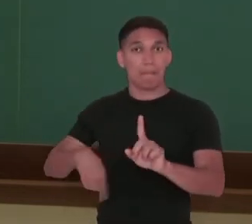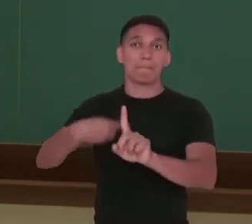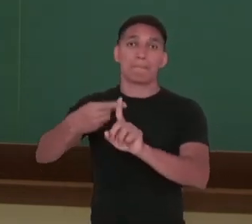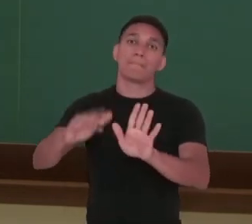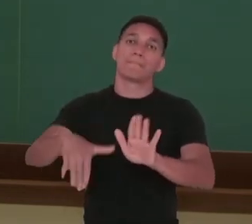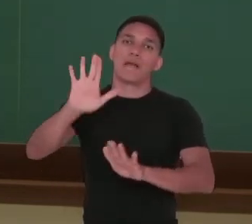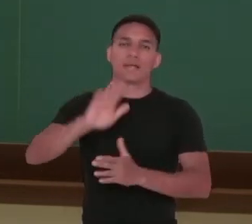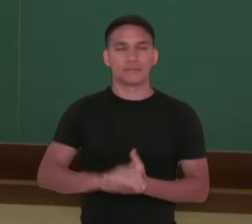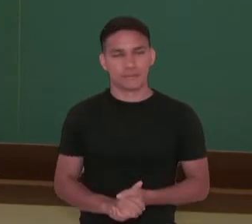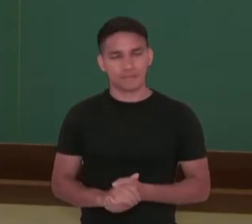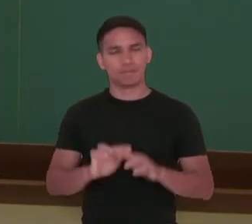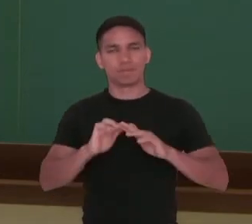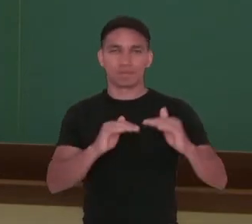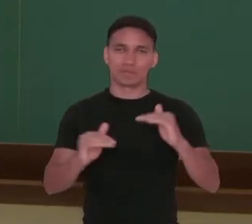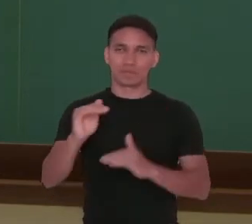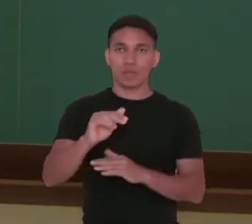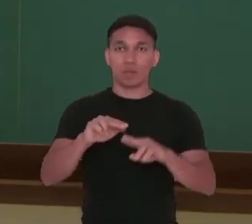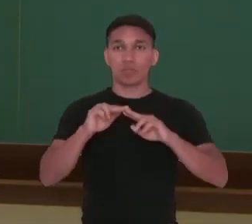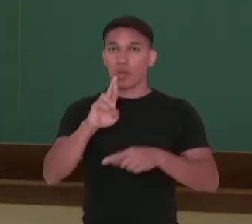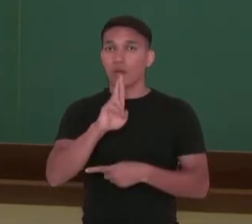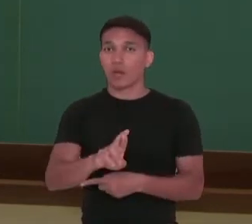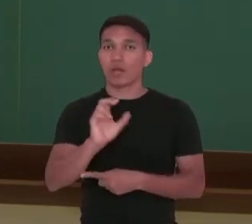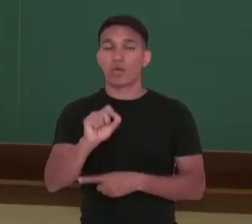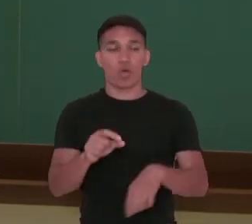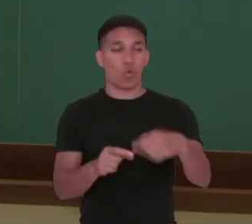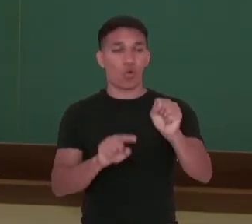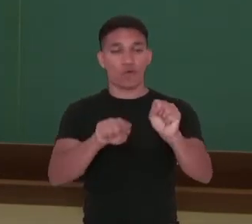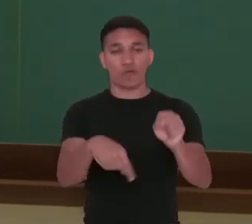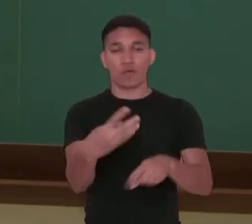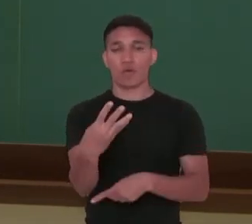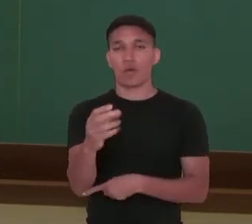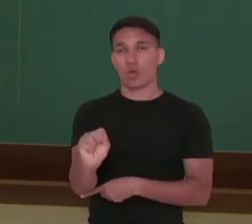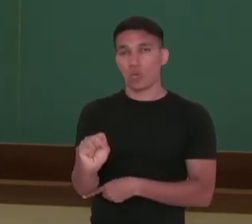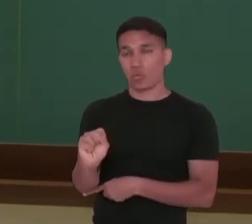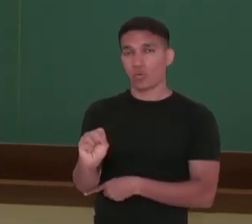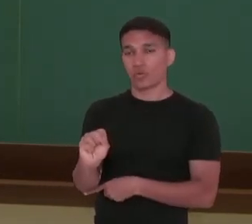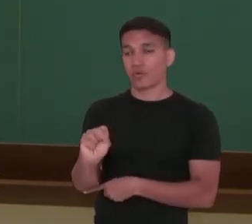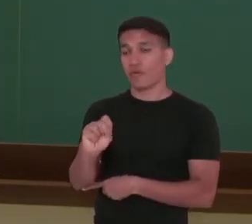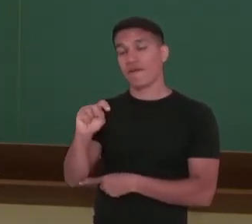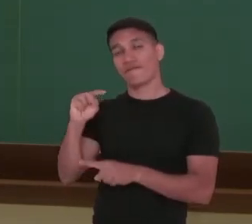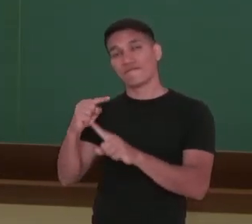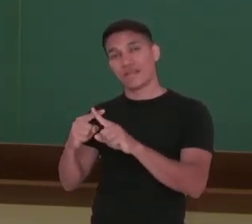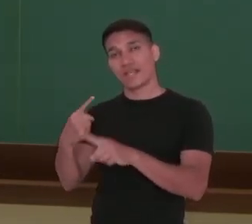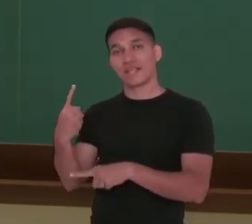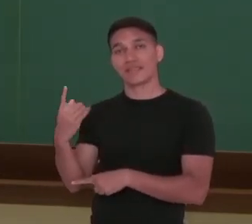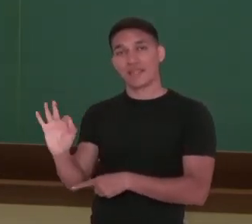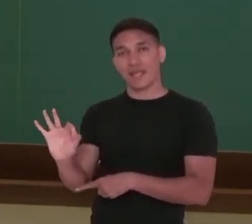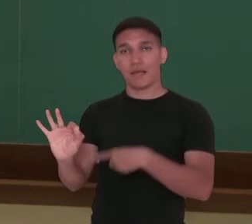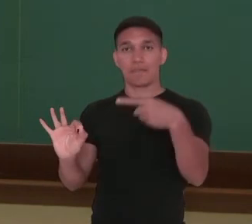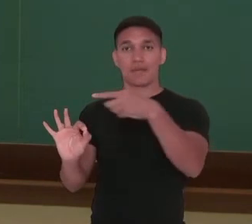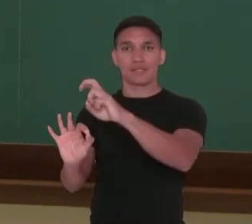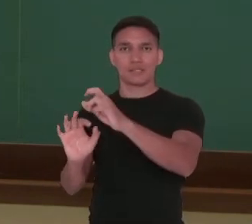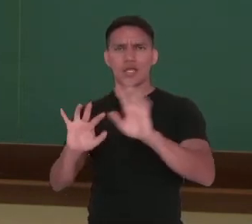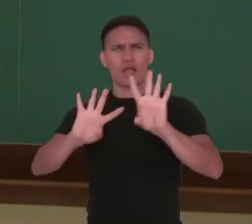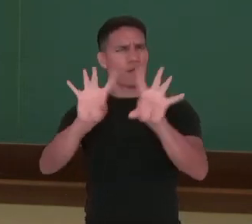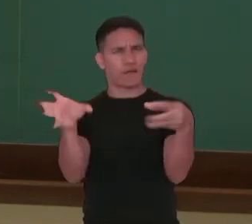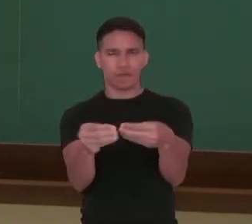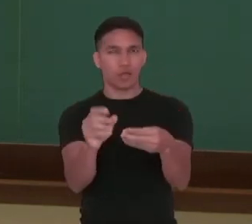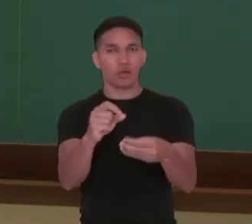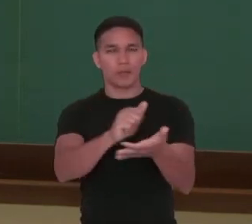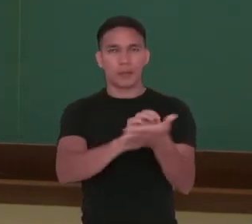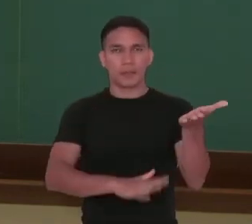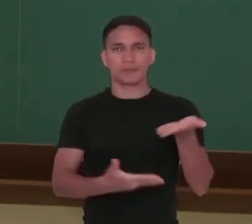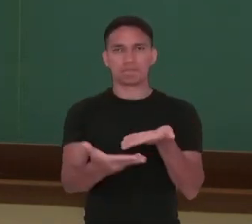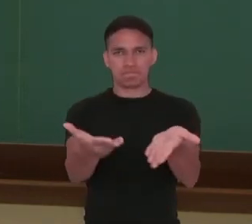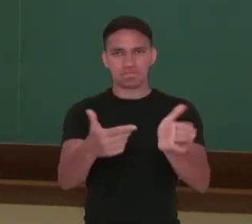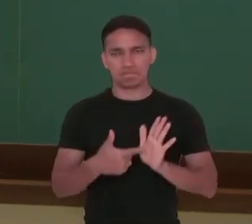virou o número 8. Então, o resultado, 8,48 vezes 10 na menos 5. Galera, então assim, para a gente fechar, um exercício